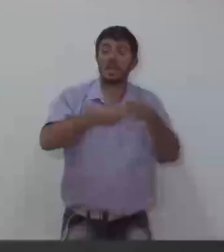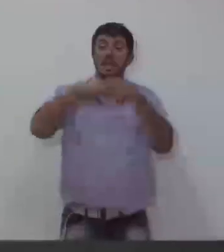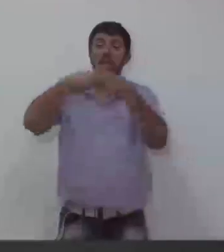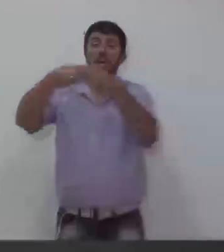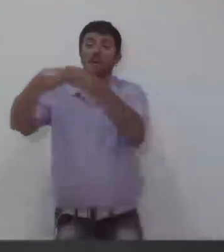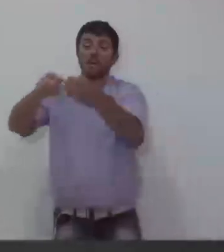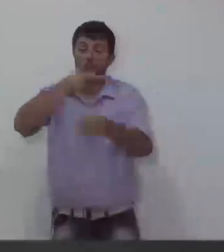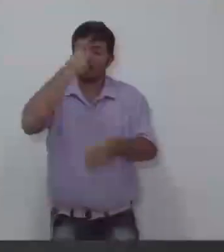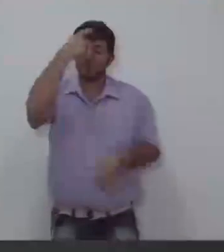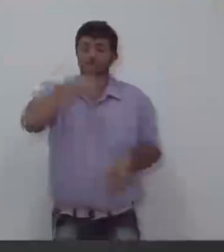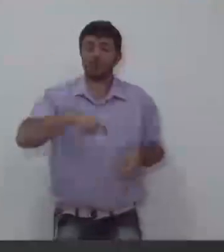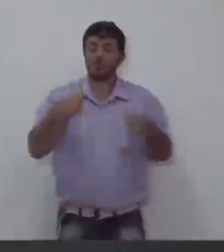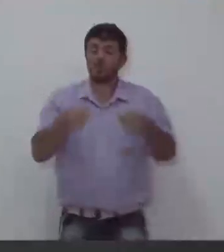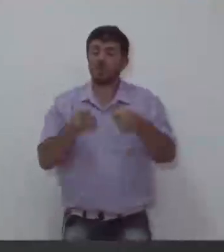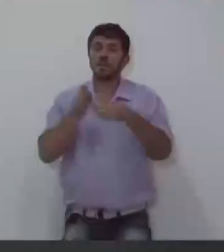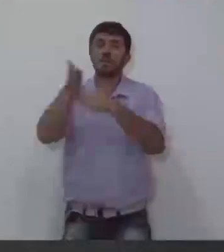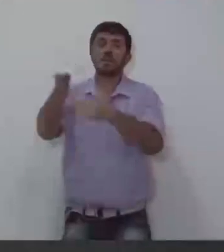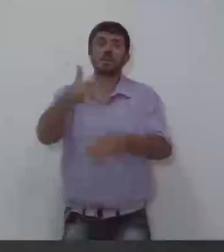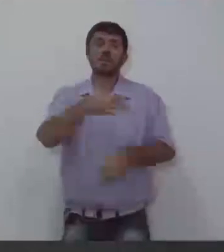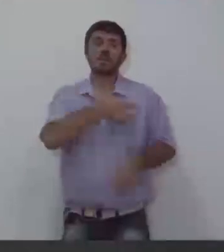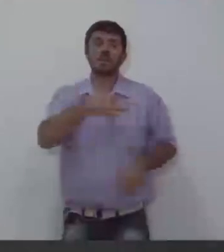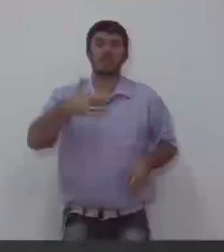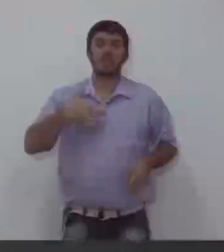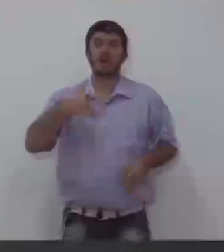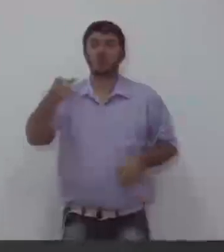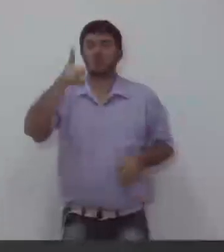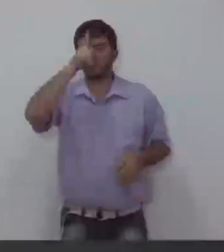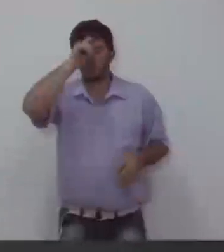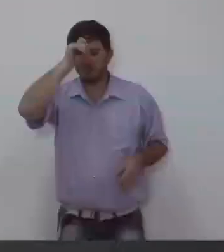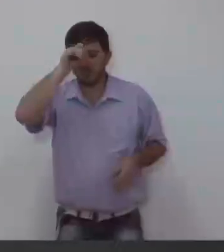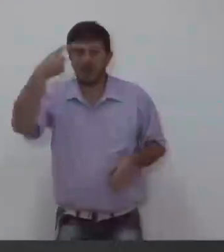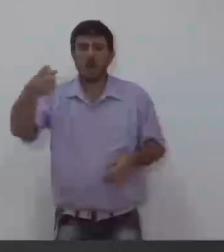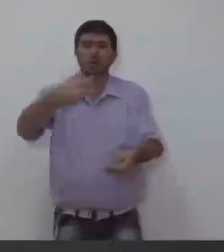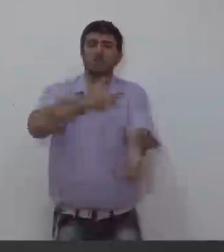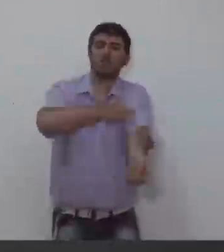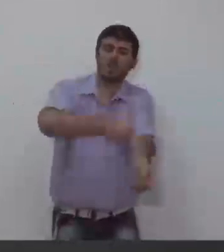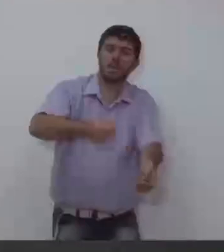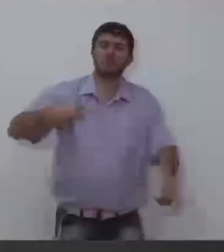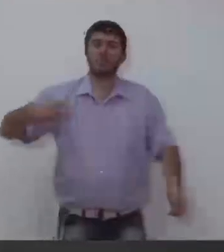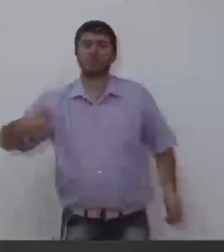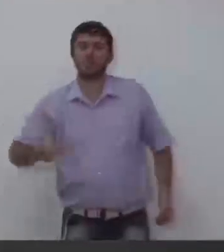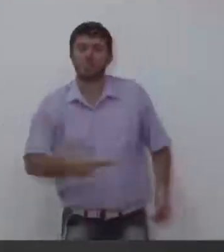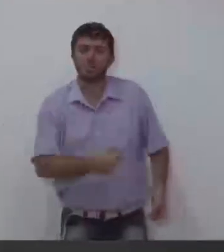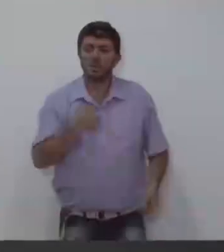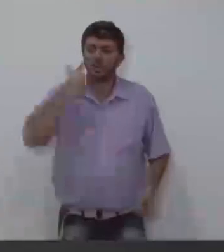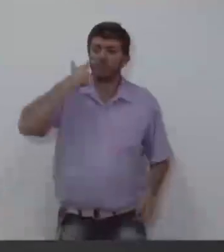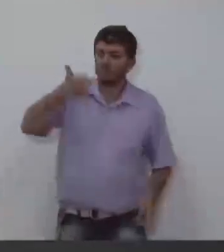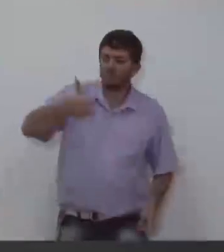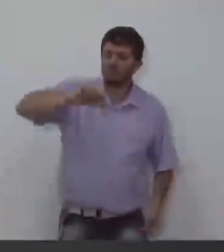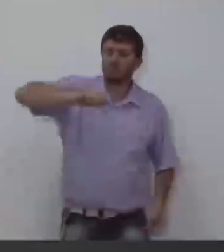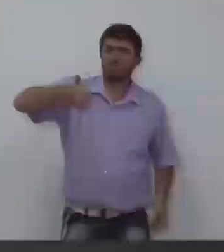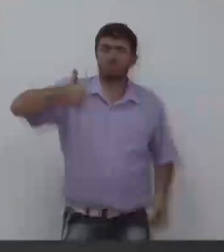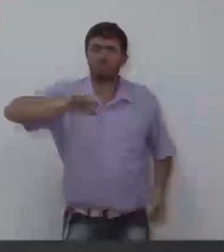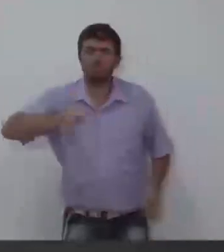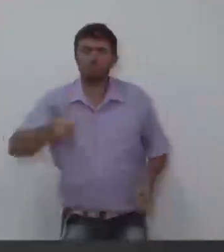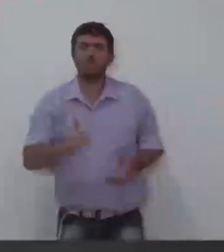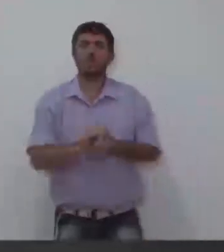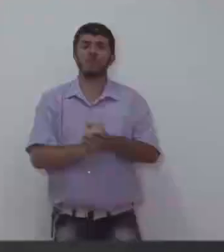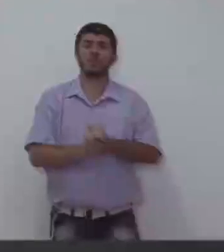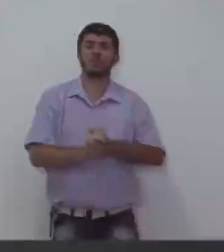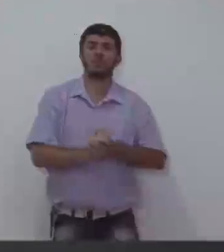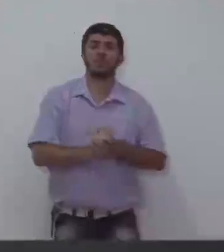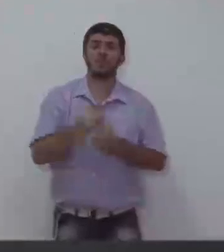consultas, exames e cirurgias? 9. Dos serviços médicos prestados pela municipalidade, sendo